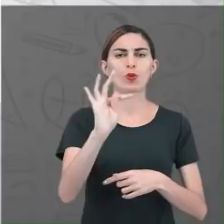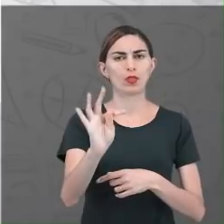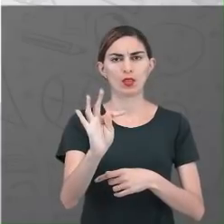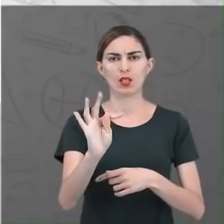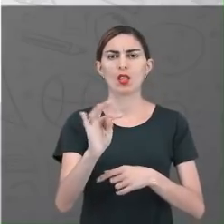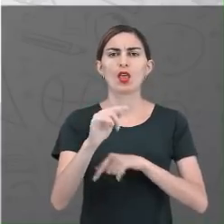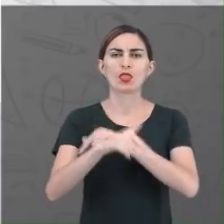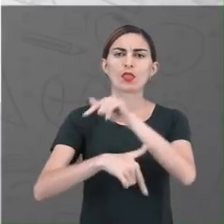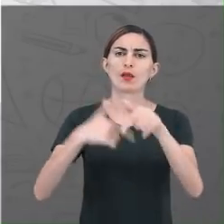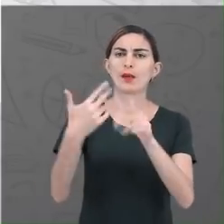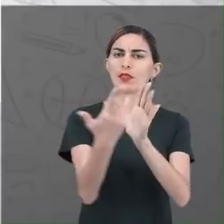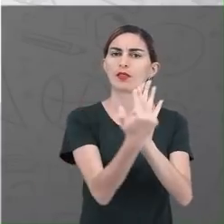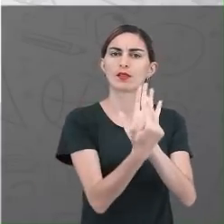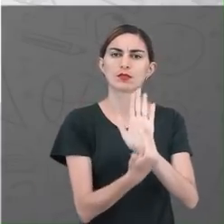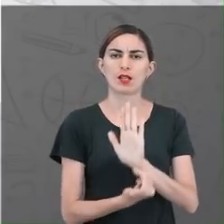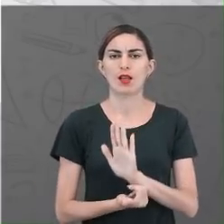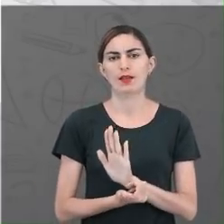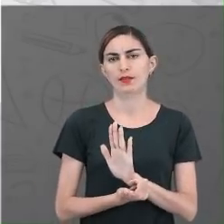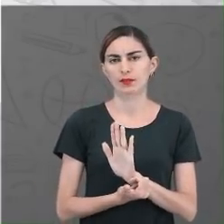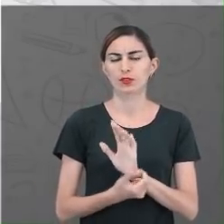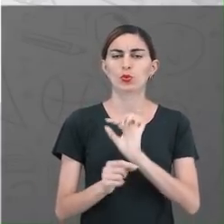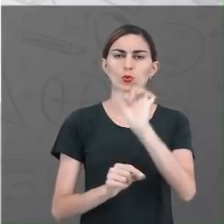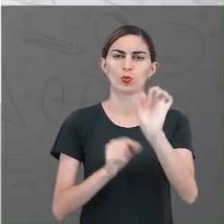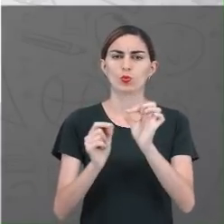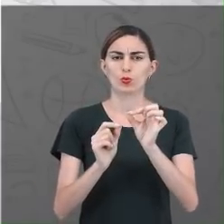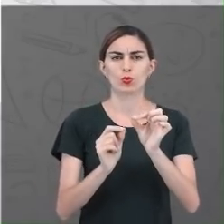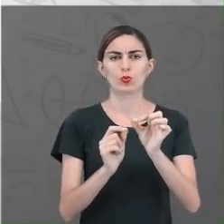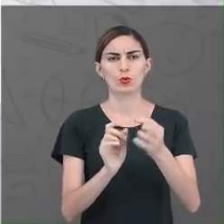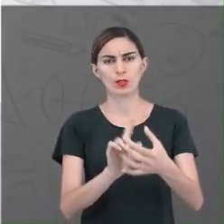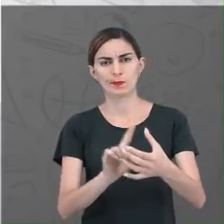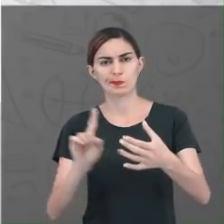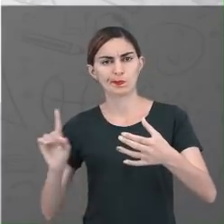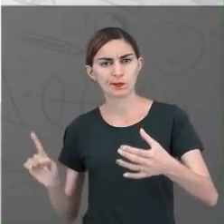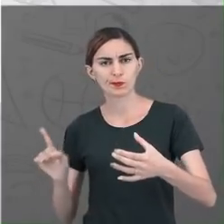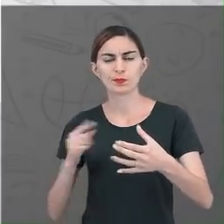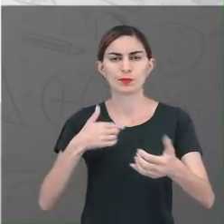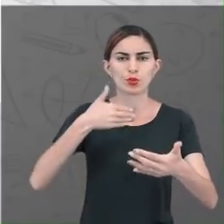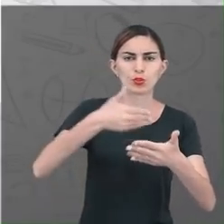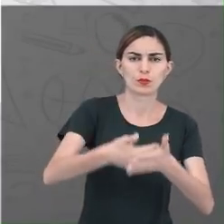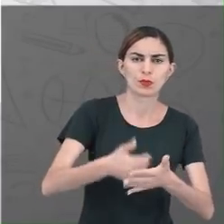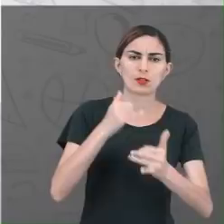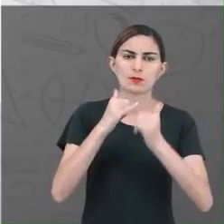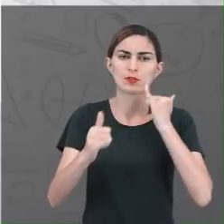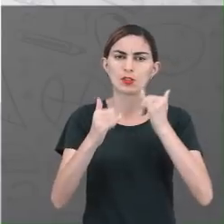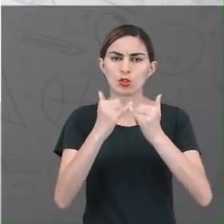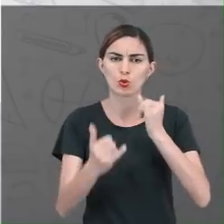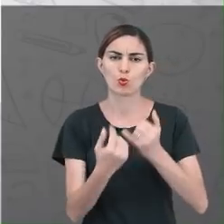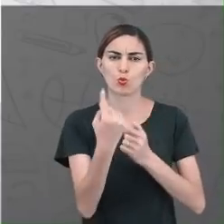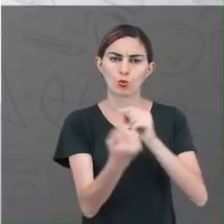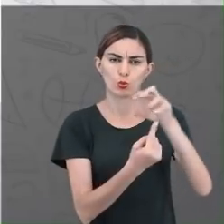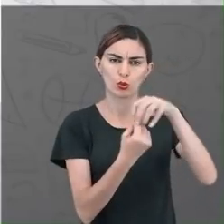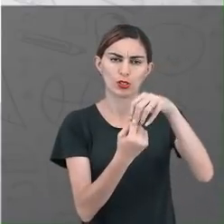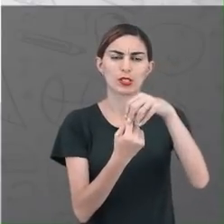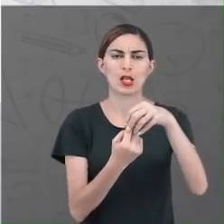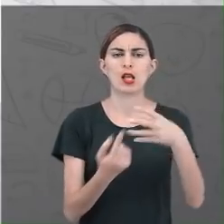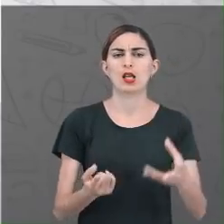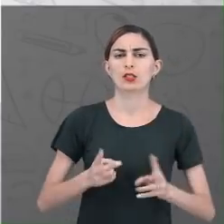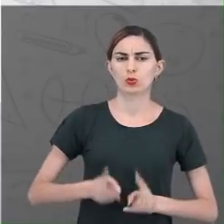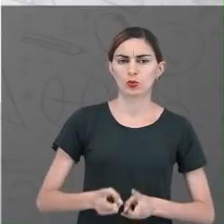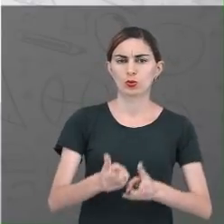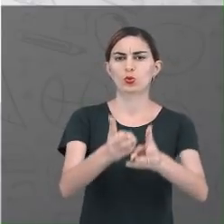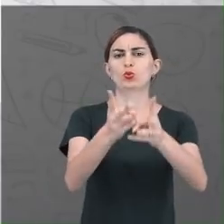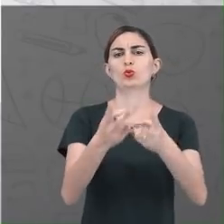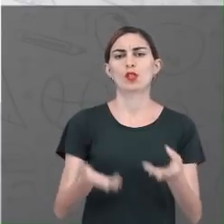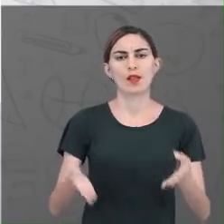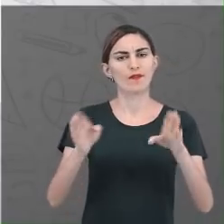design. Quais são eles? Lembrando, segregação, proximidade, semelhança, unidade, pregnância, continuidade